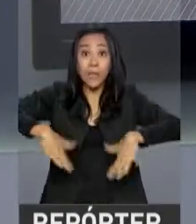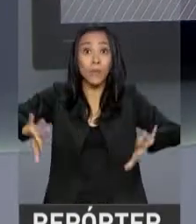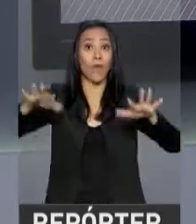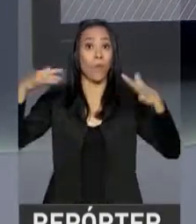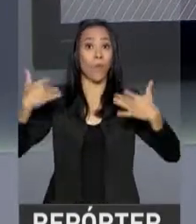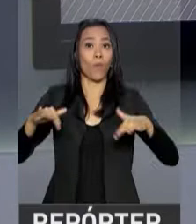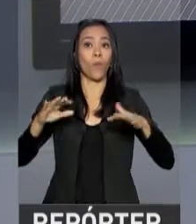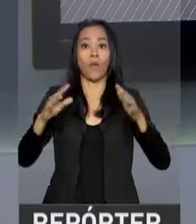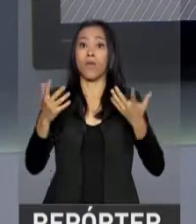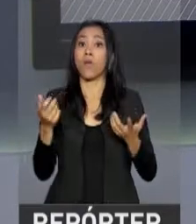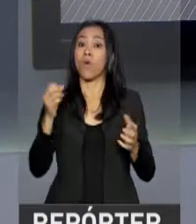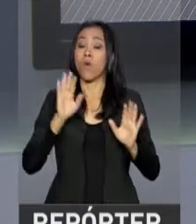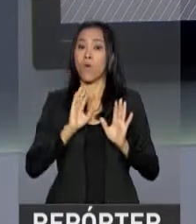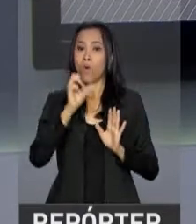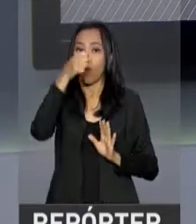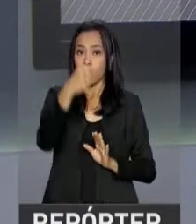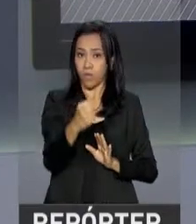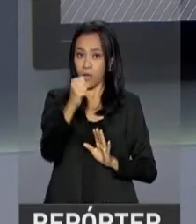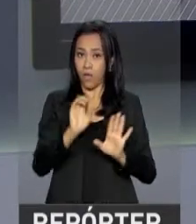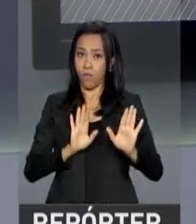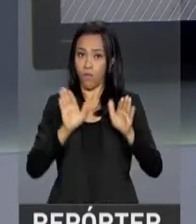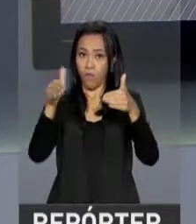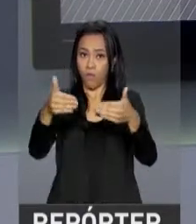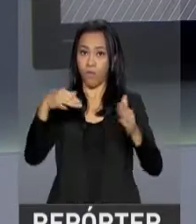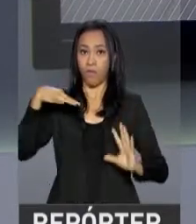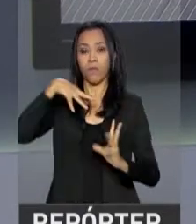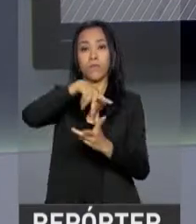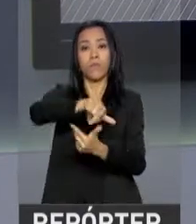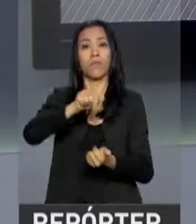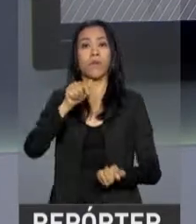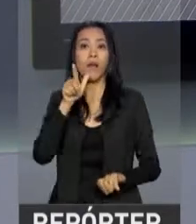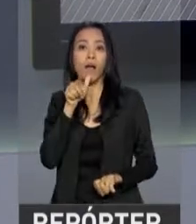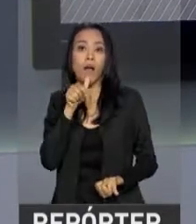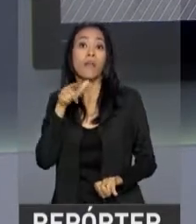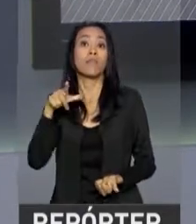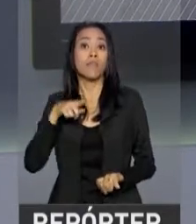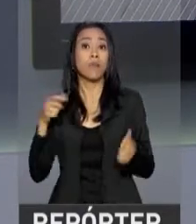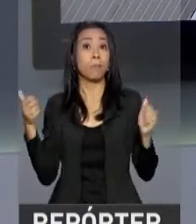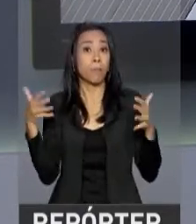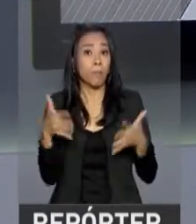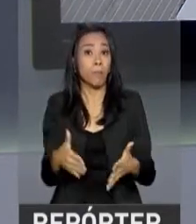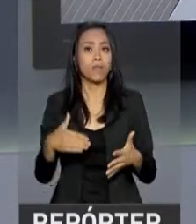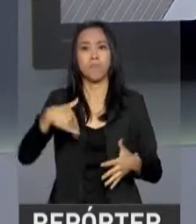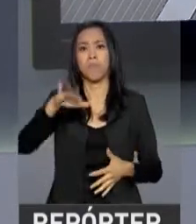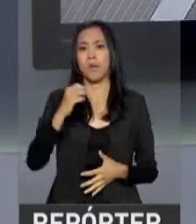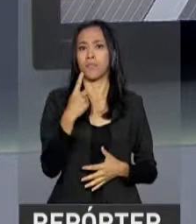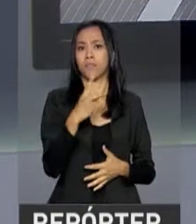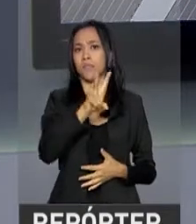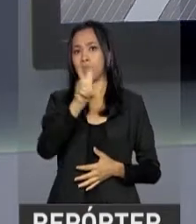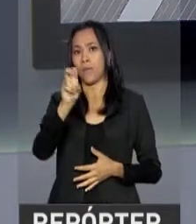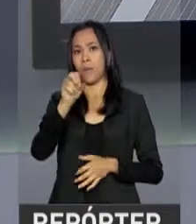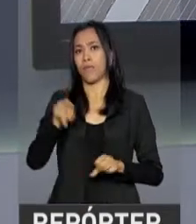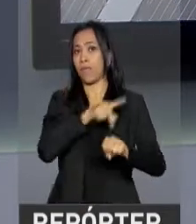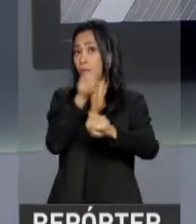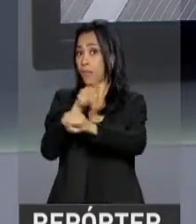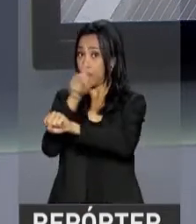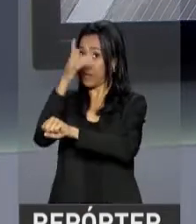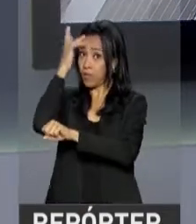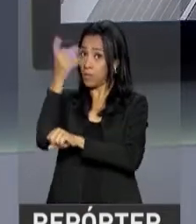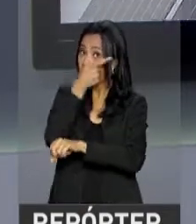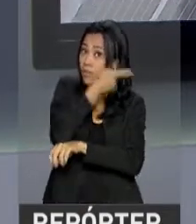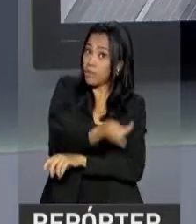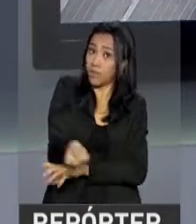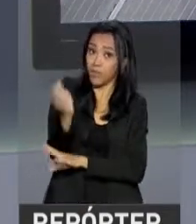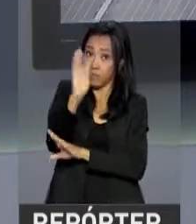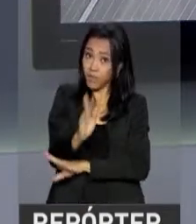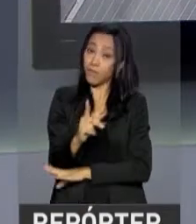O 8º Fórum Mundial da Água vai contar com a participação de mais de 150 países. E os visitantes estrangeiros vão encontrar